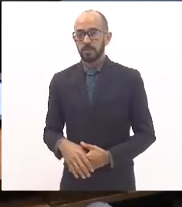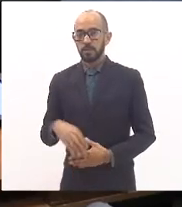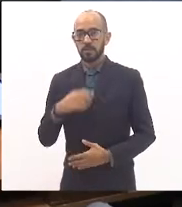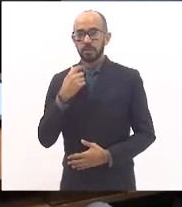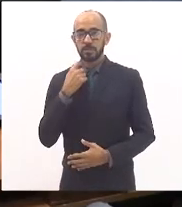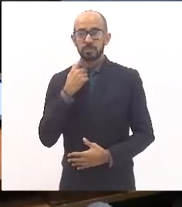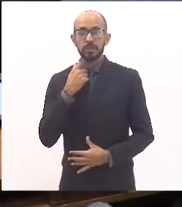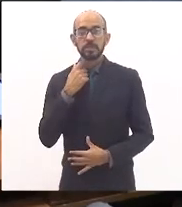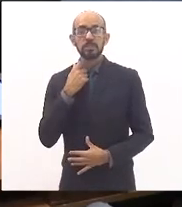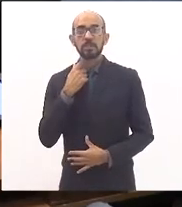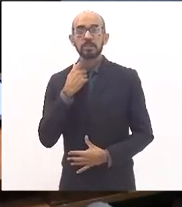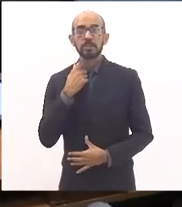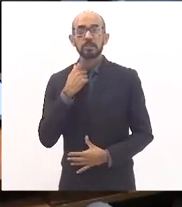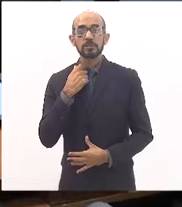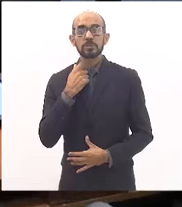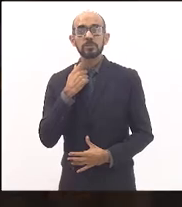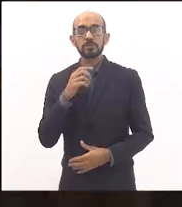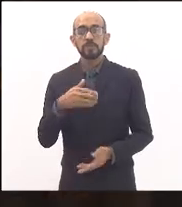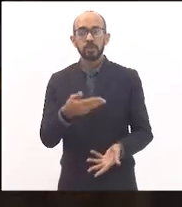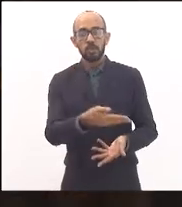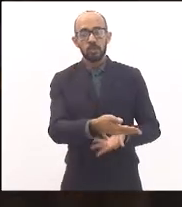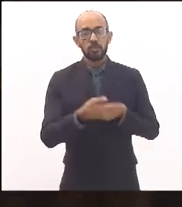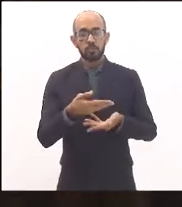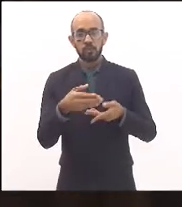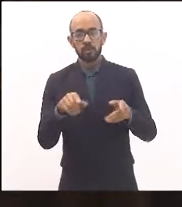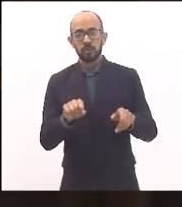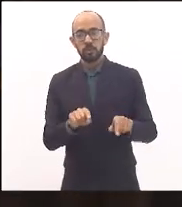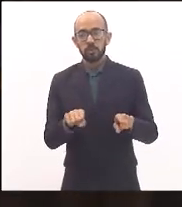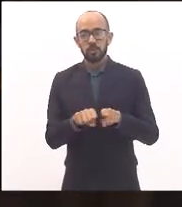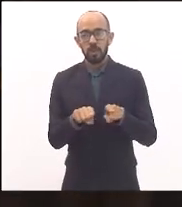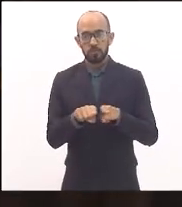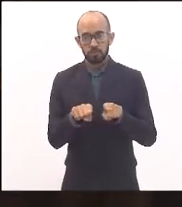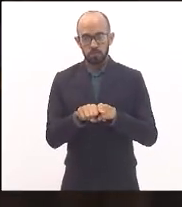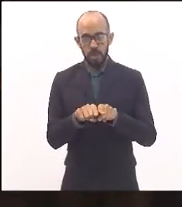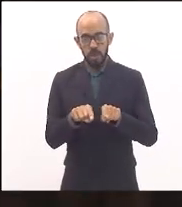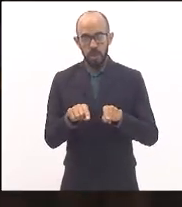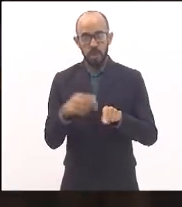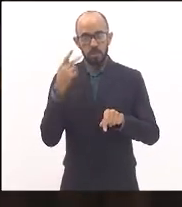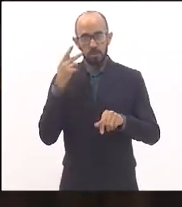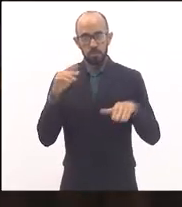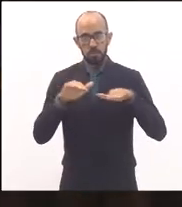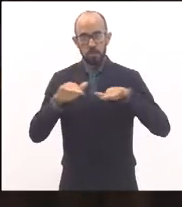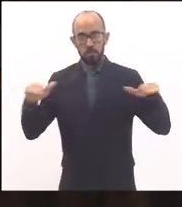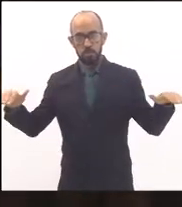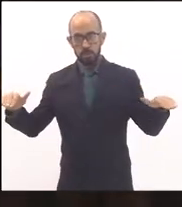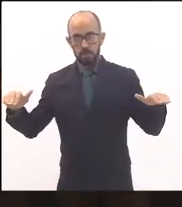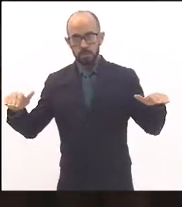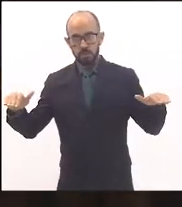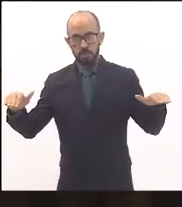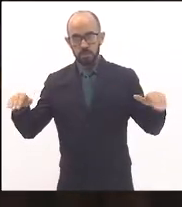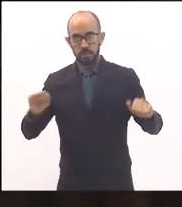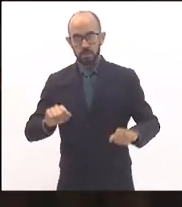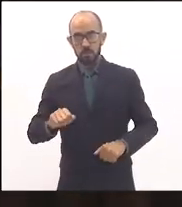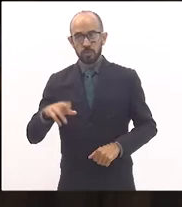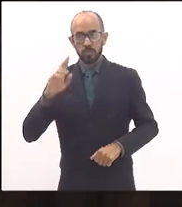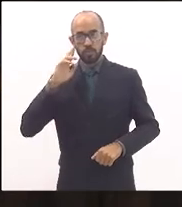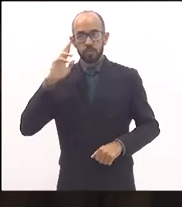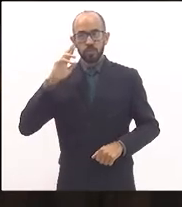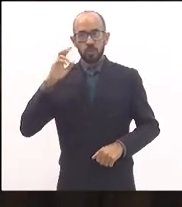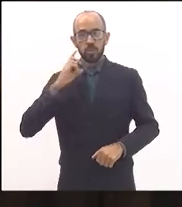eu convido para fazer parte da mesa de honra o Nobre